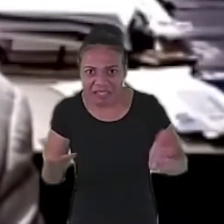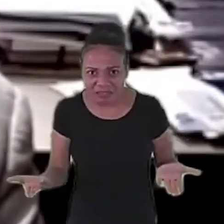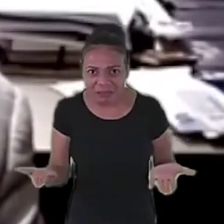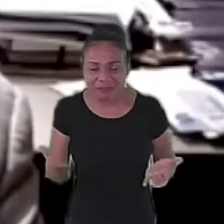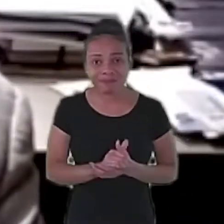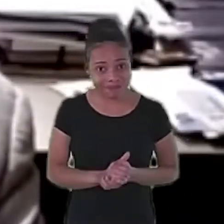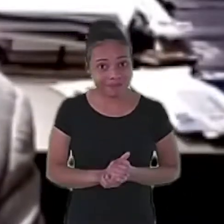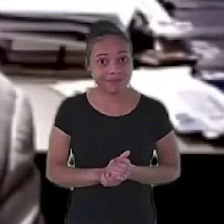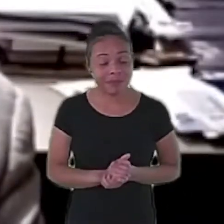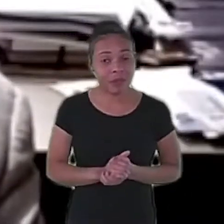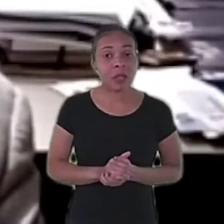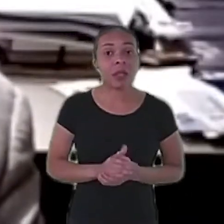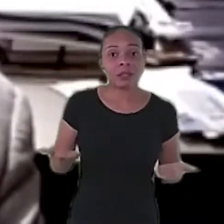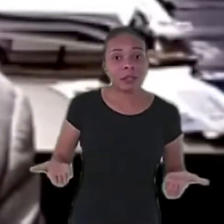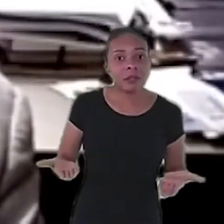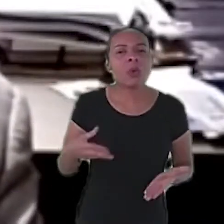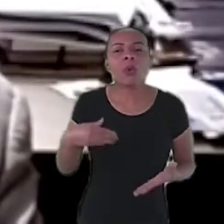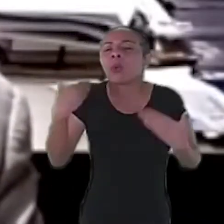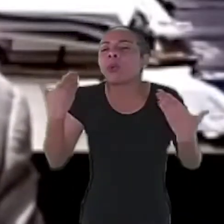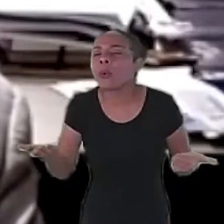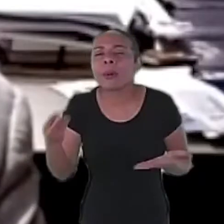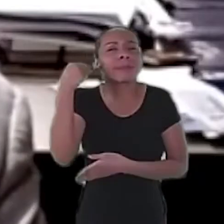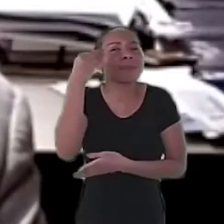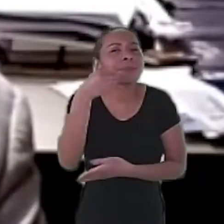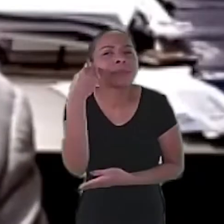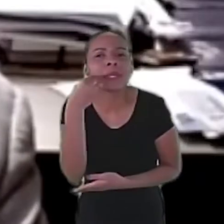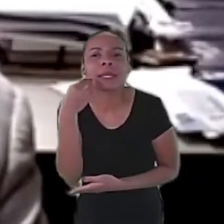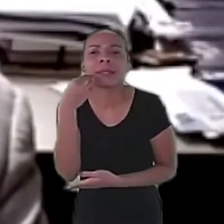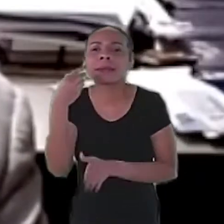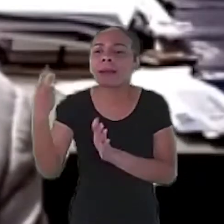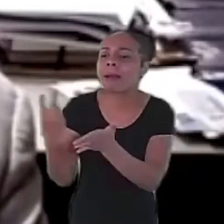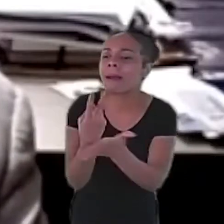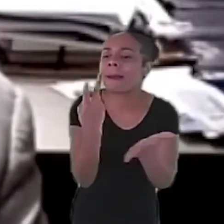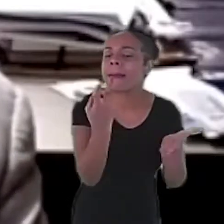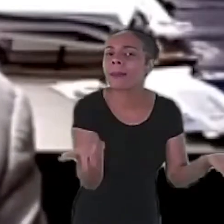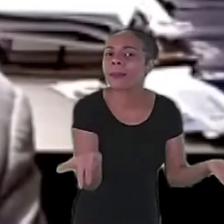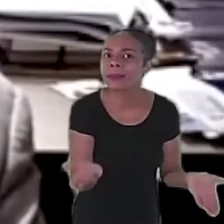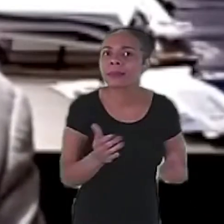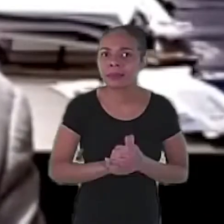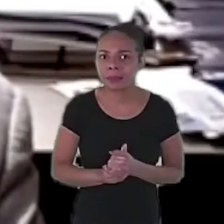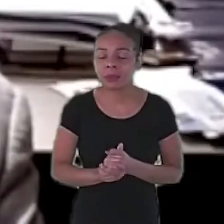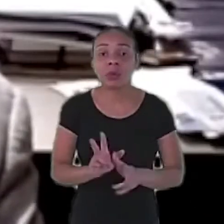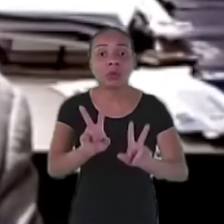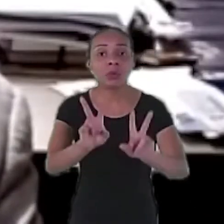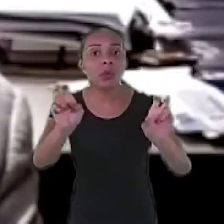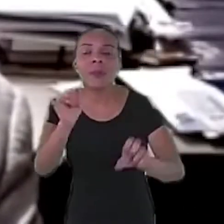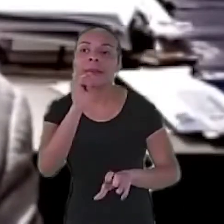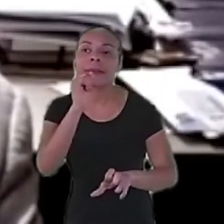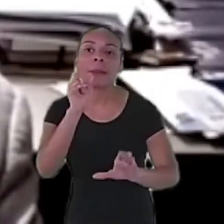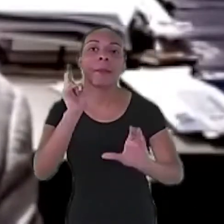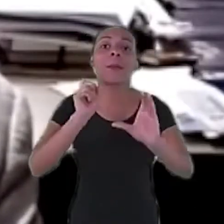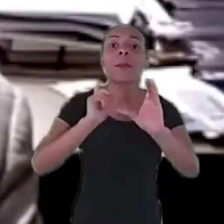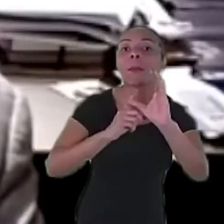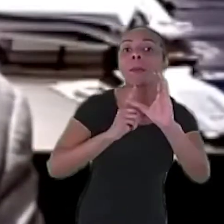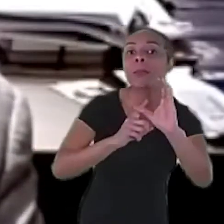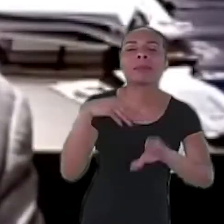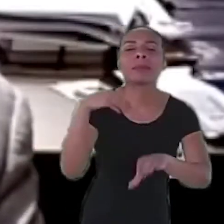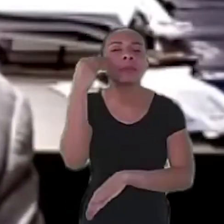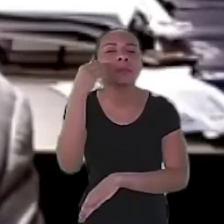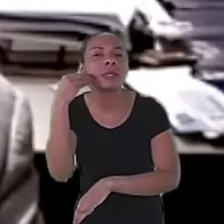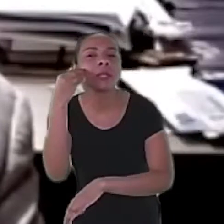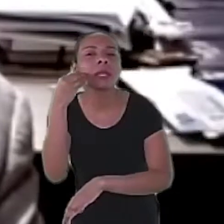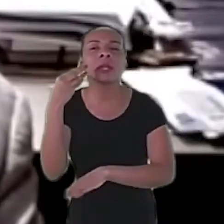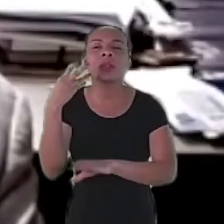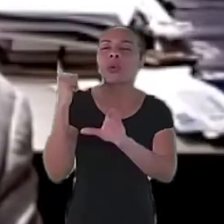foram feitos? A experiência do comunismo como uma tentativa de